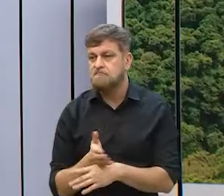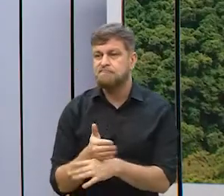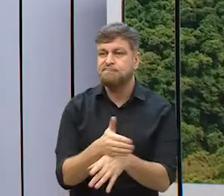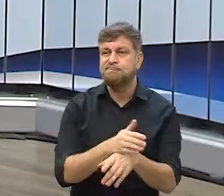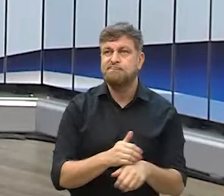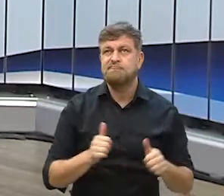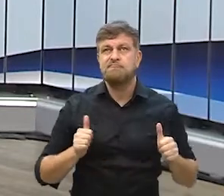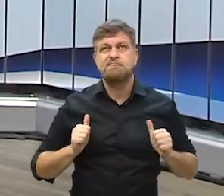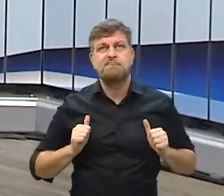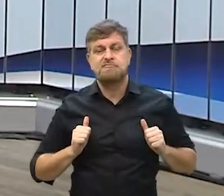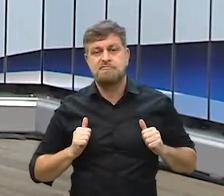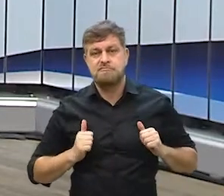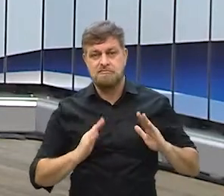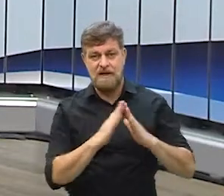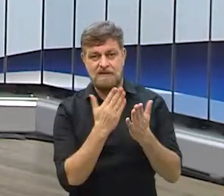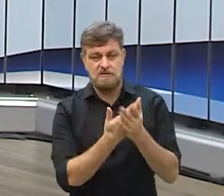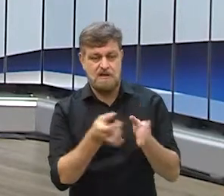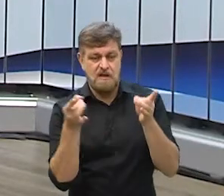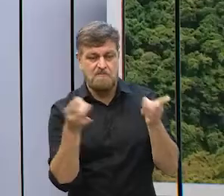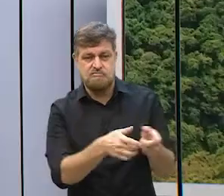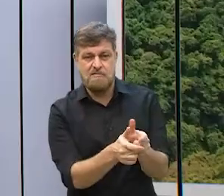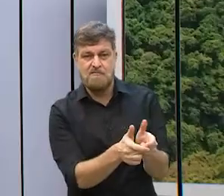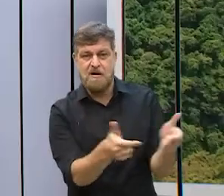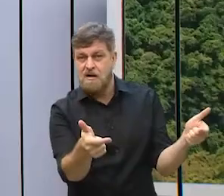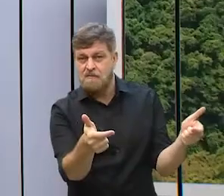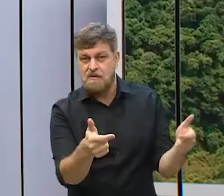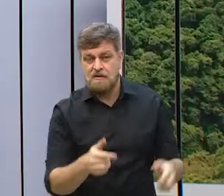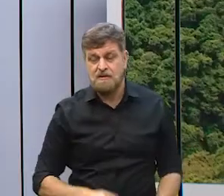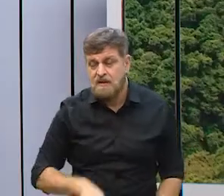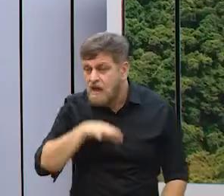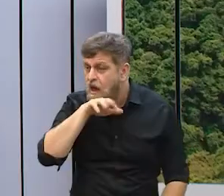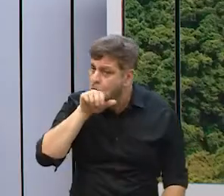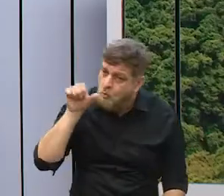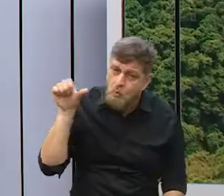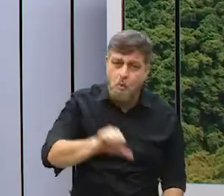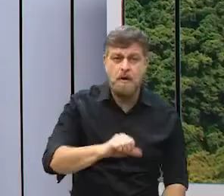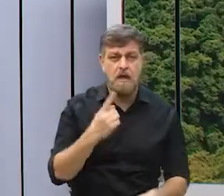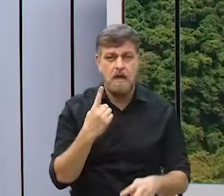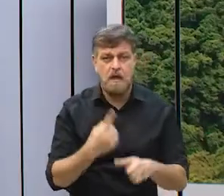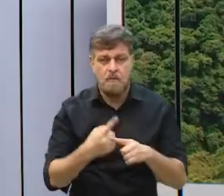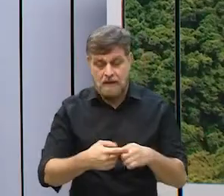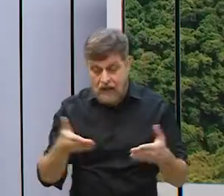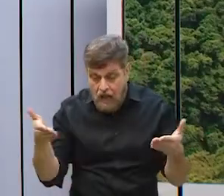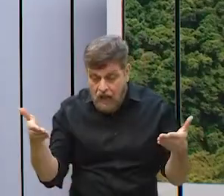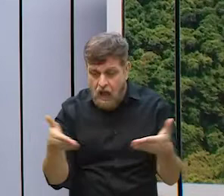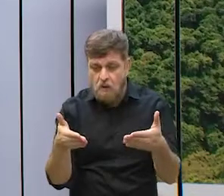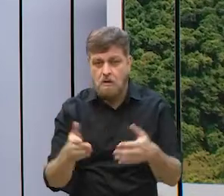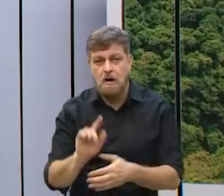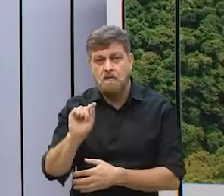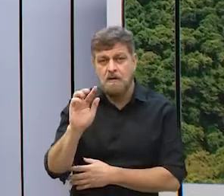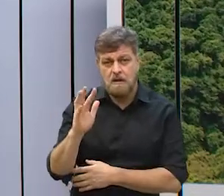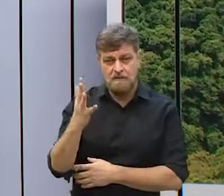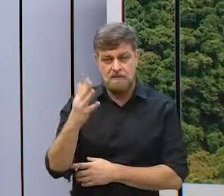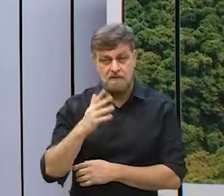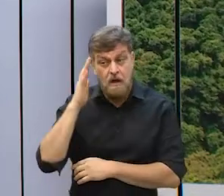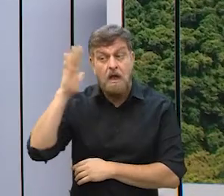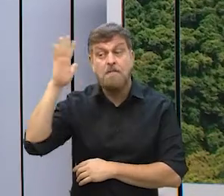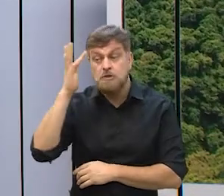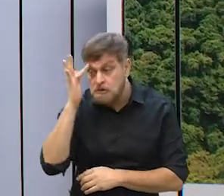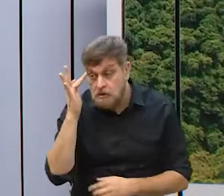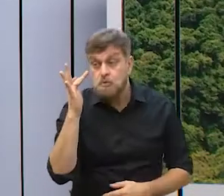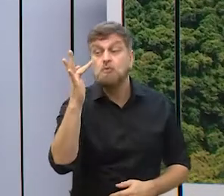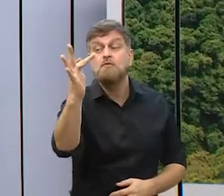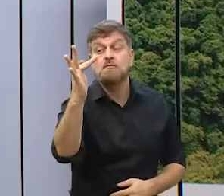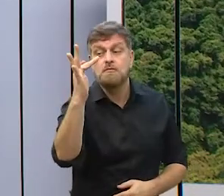Evasão escolar muito grande, muito grande. E isso é muito ruim, porque impacta agora, mas imagine no futuro.